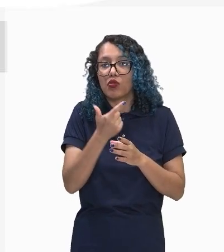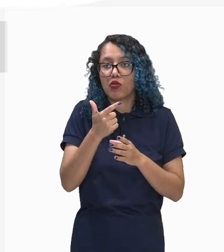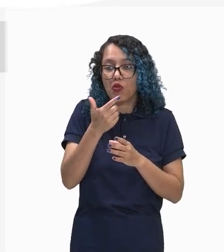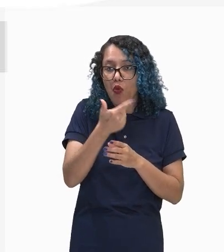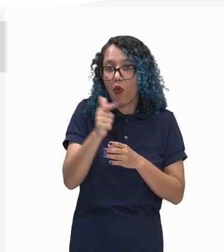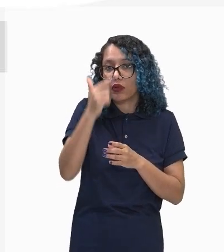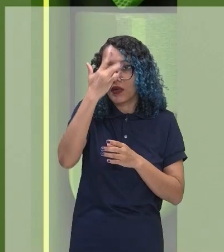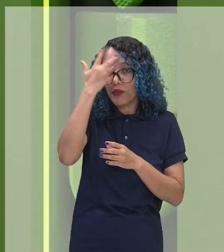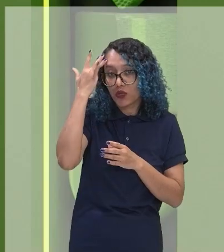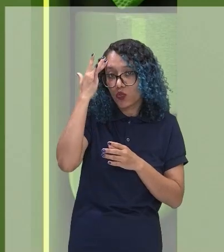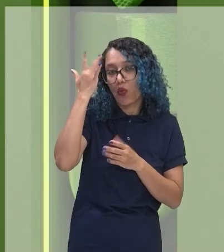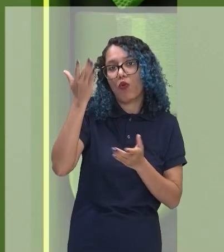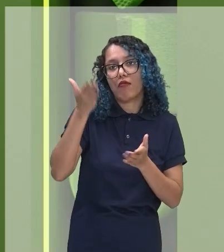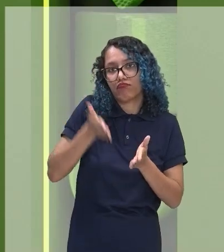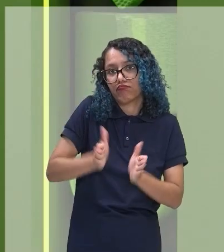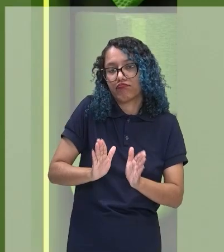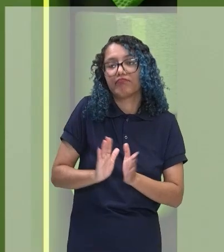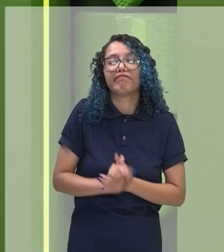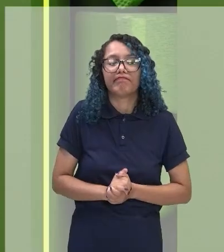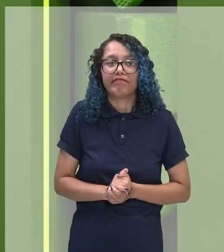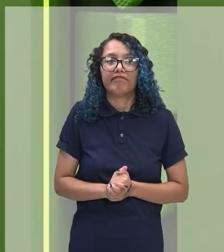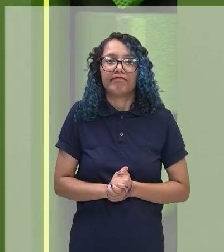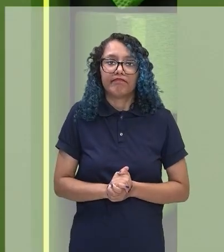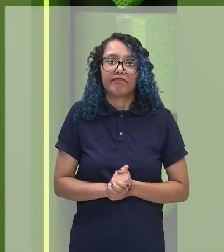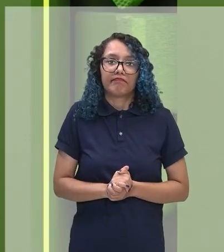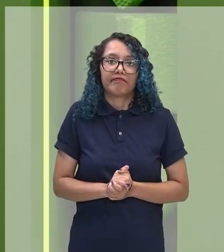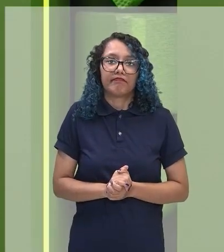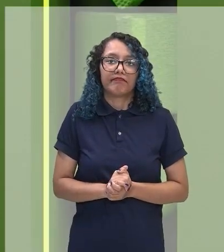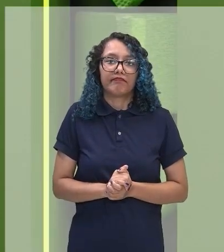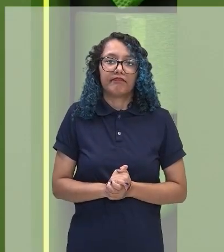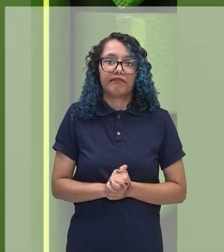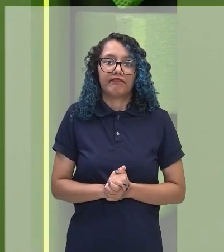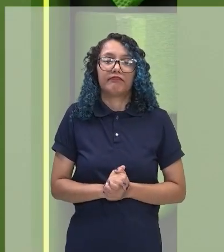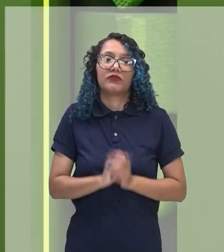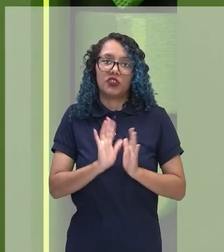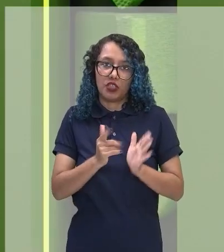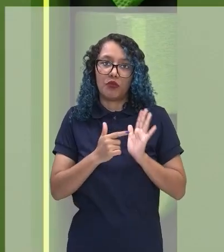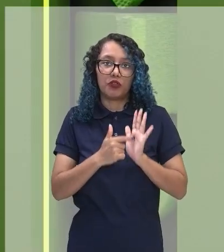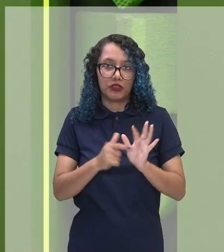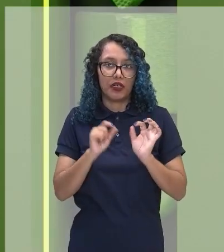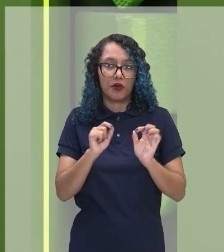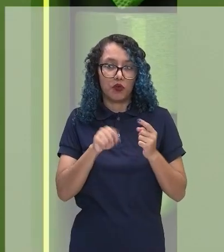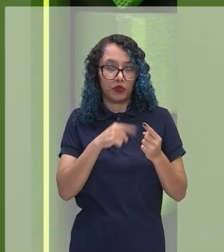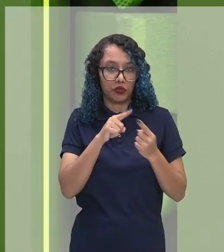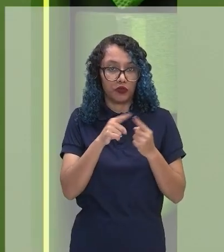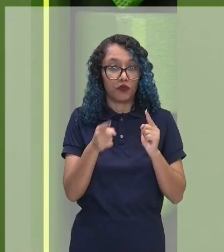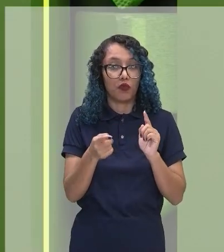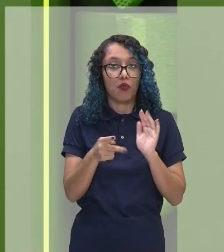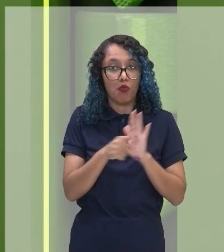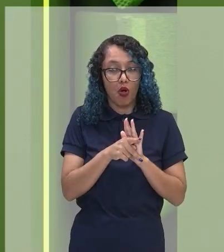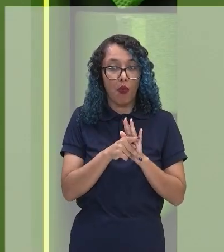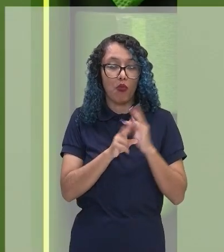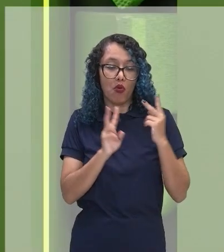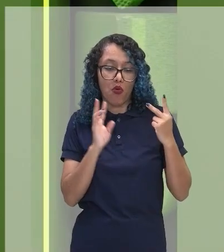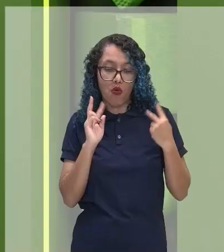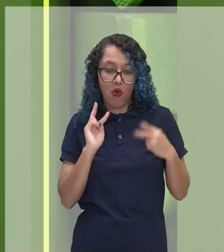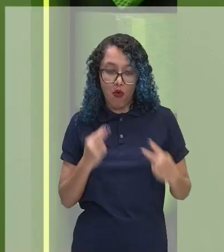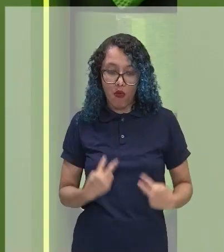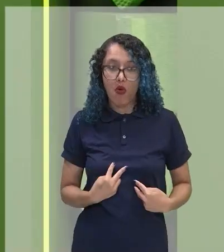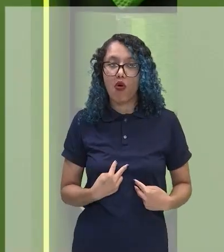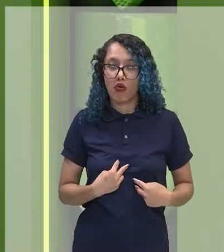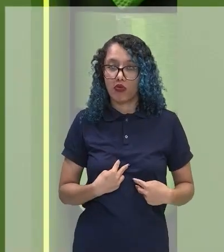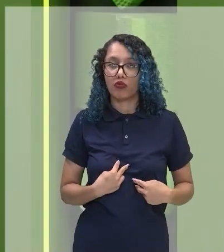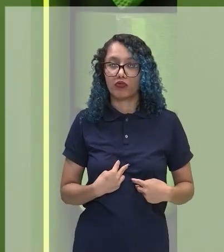Bom, então a gente viu qual é a ação dos hormônios que são liberados pela hipófise, que